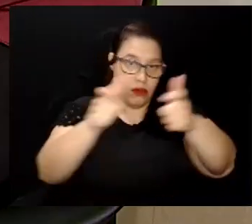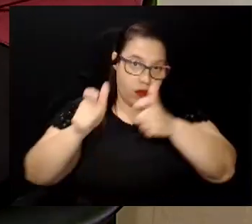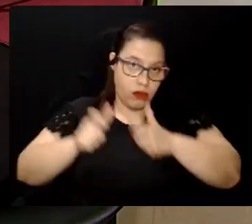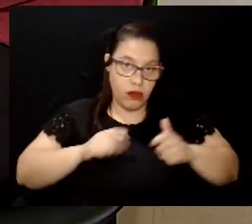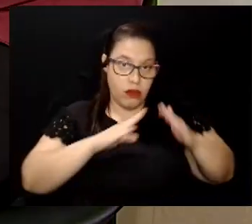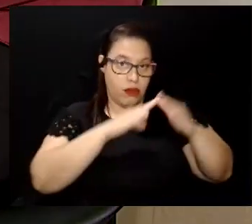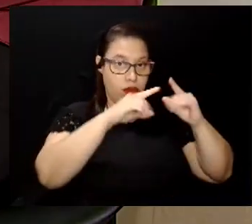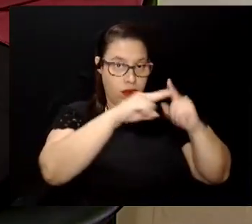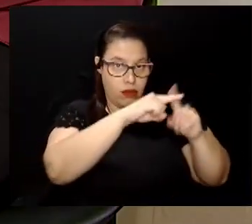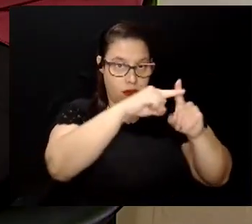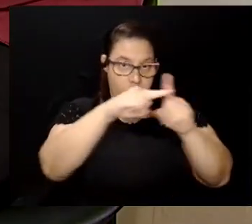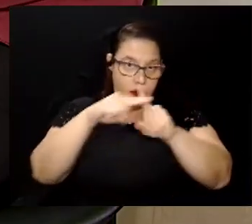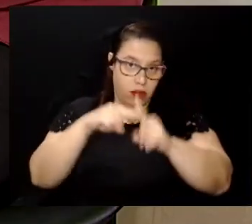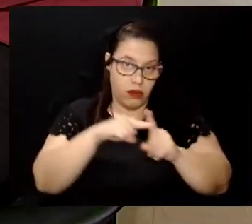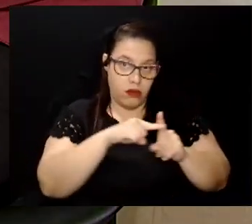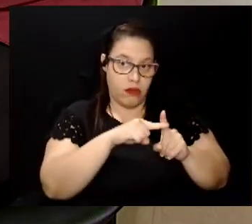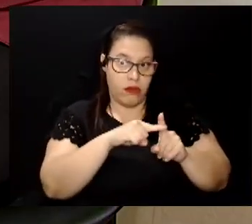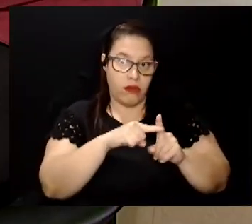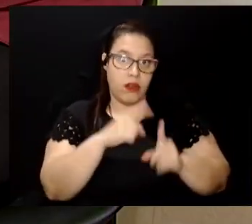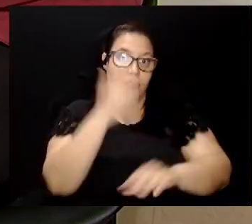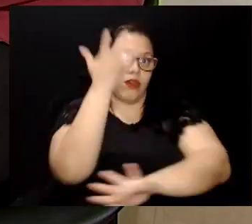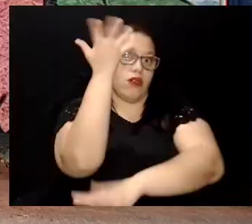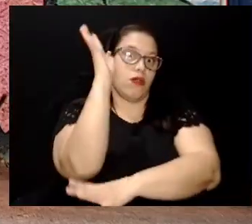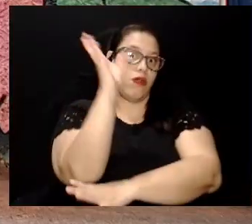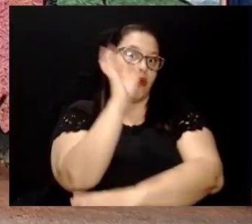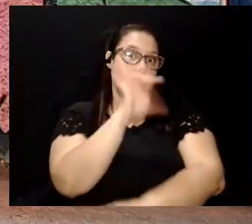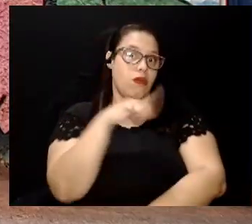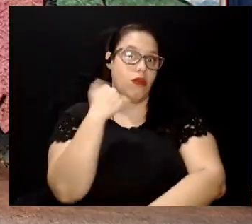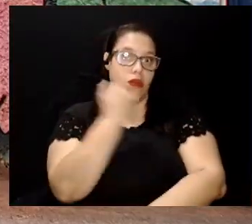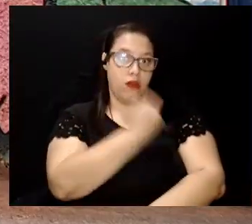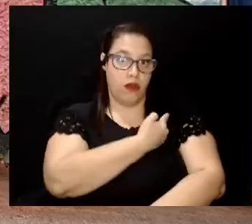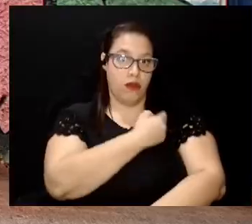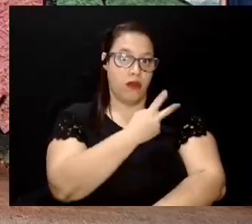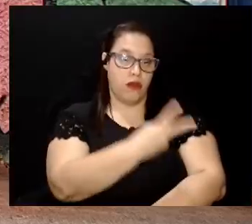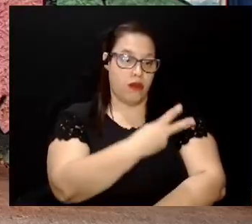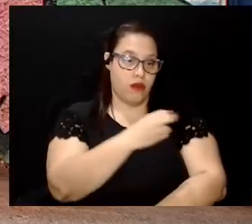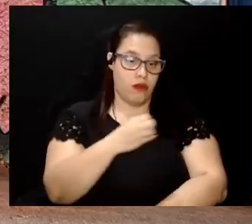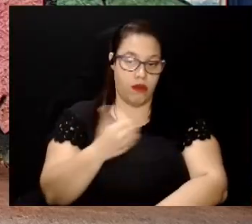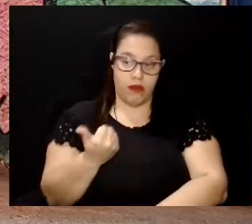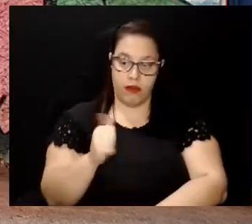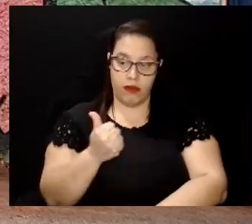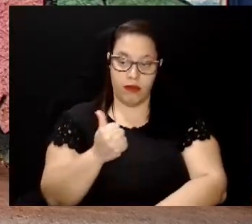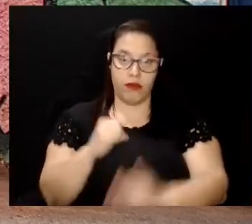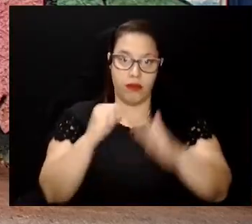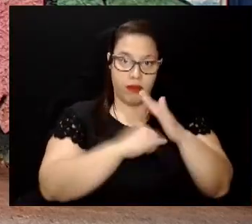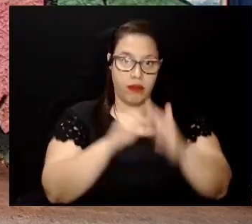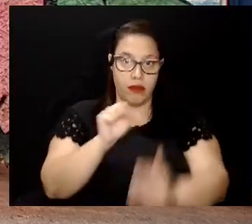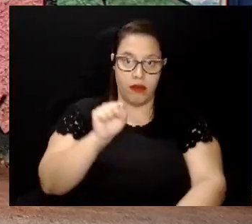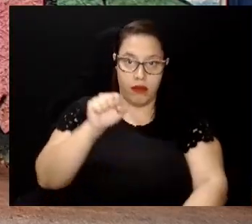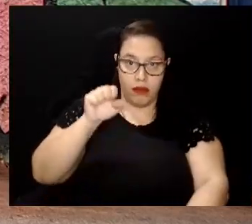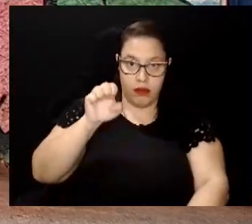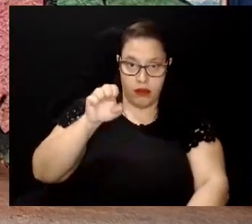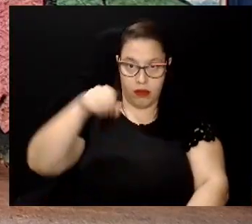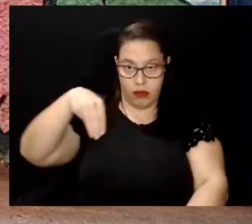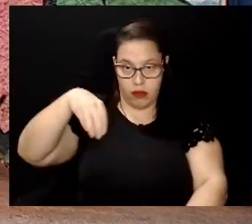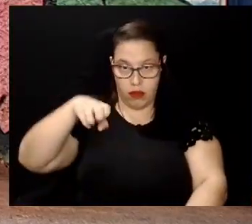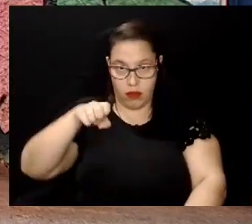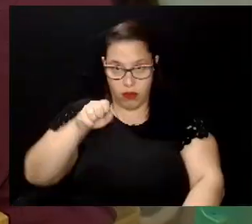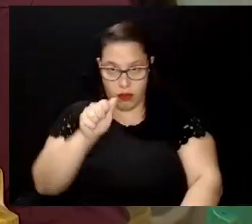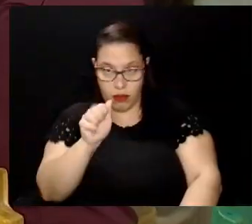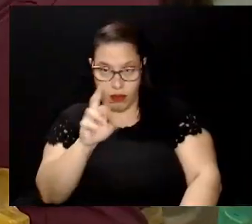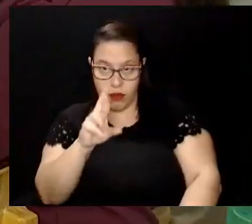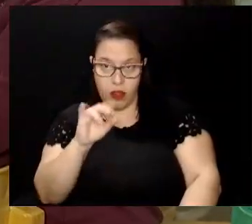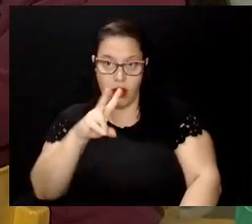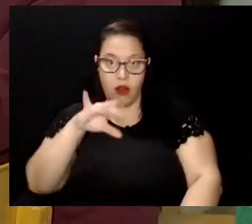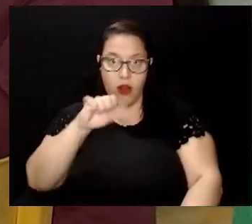praça. E nós, desde 2011, aqui do Instituto Semear Vila Olímpia. Então, é muito gostoso trabalhar aqui, atender